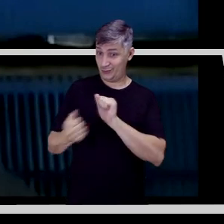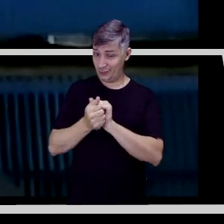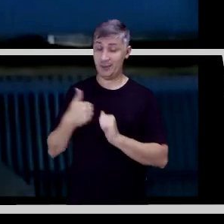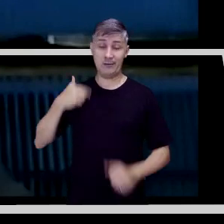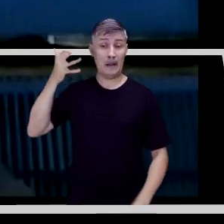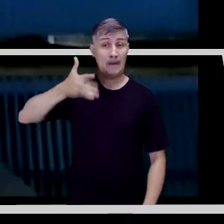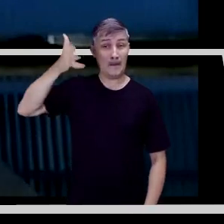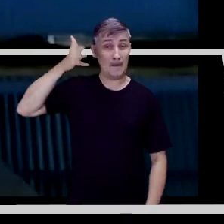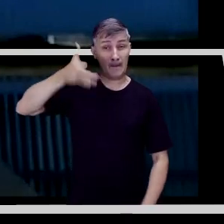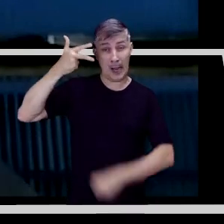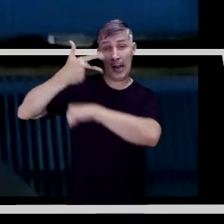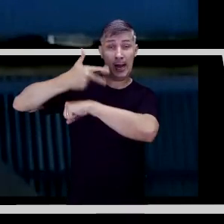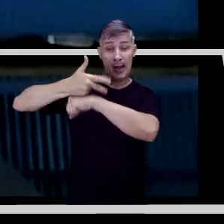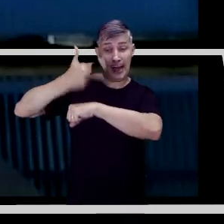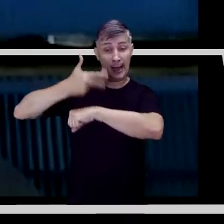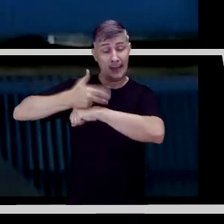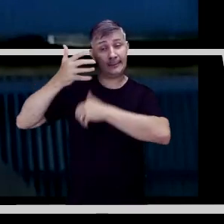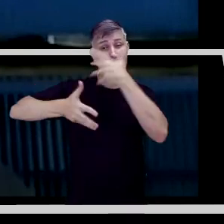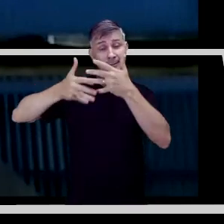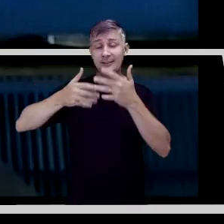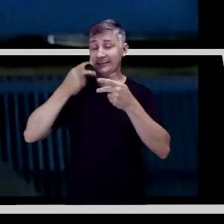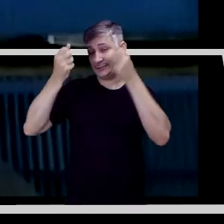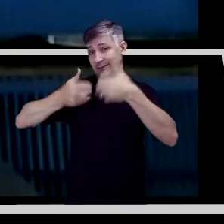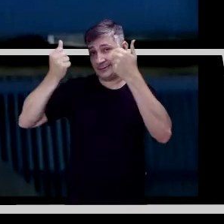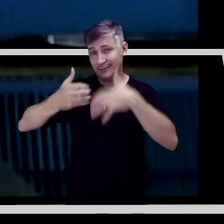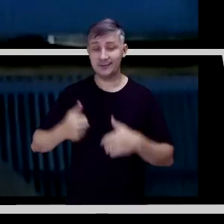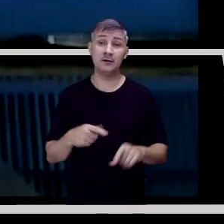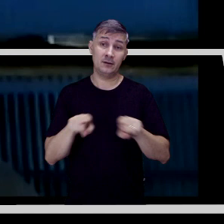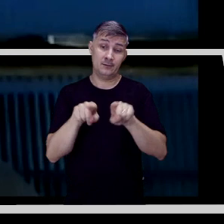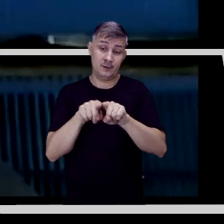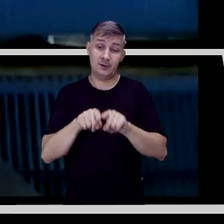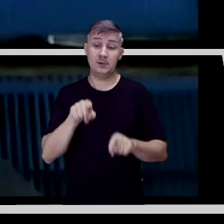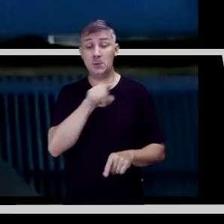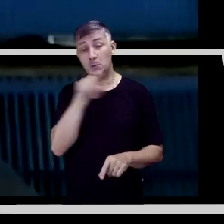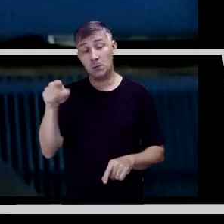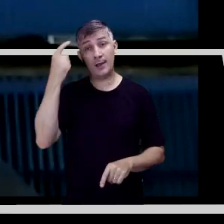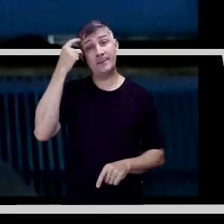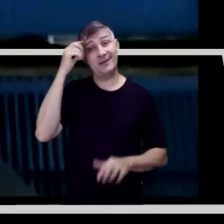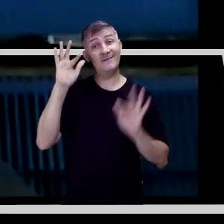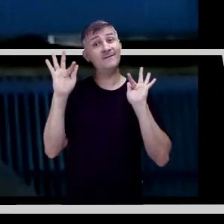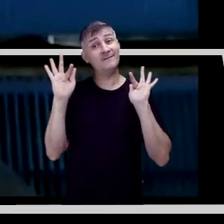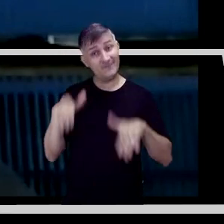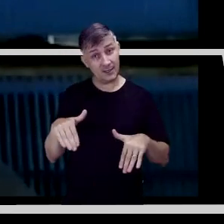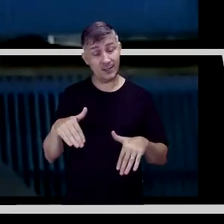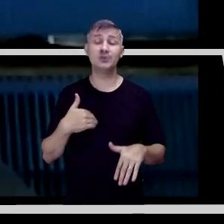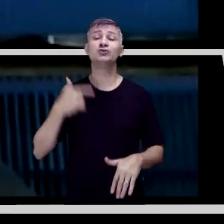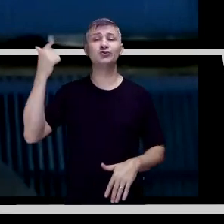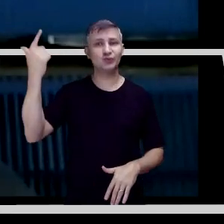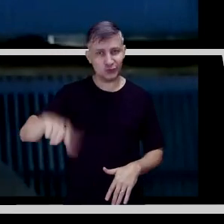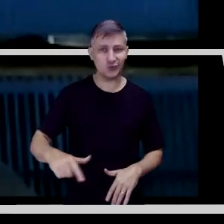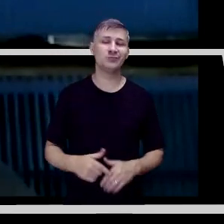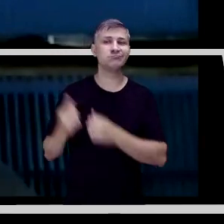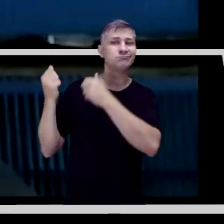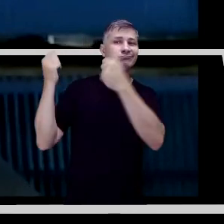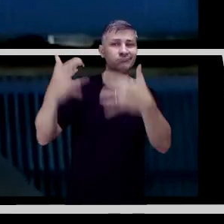paciência aí de acompanhar eu falando bastante, gravar. Queria deixar assim como pensamento final,